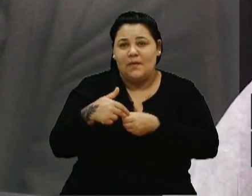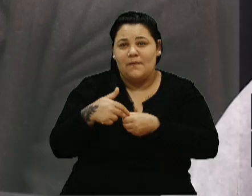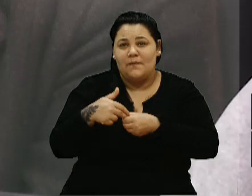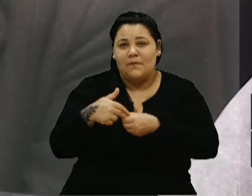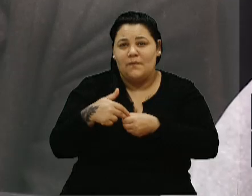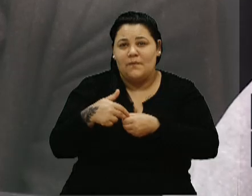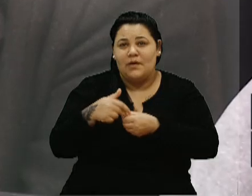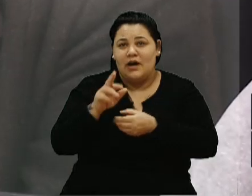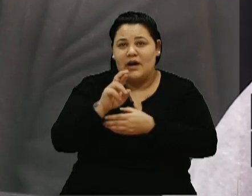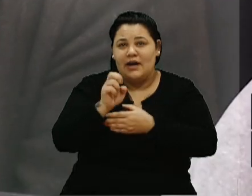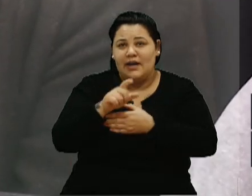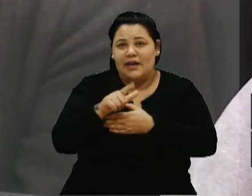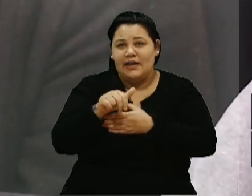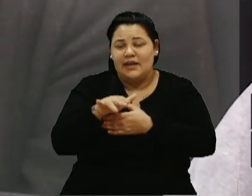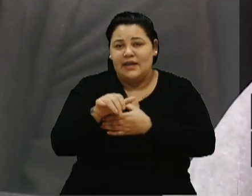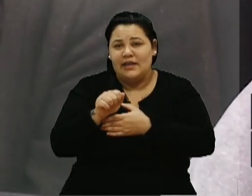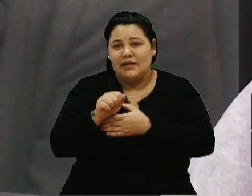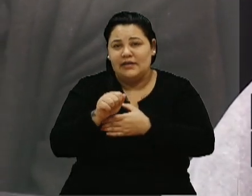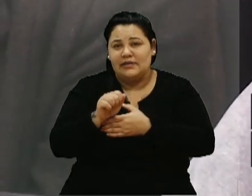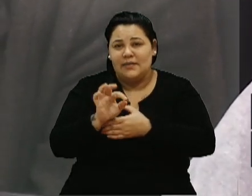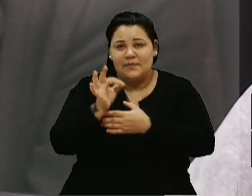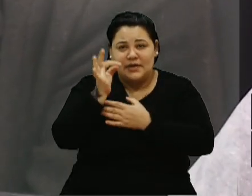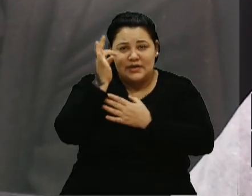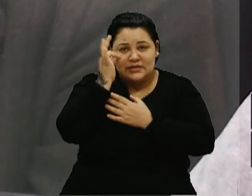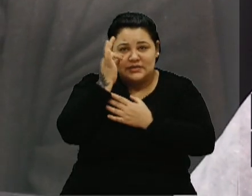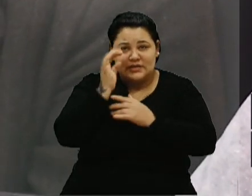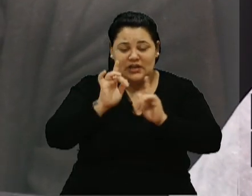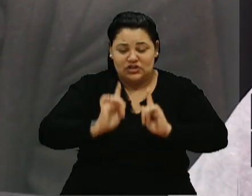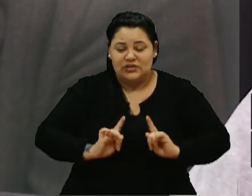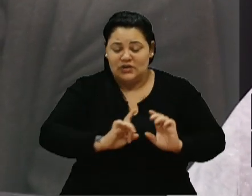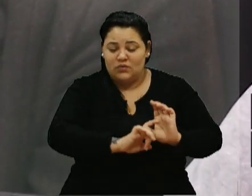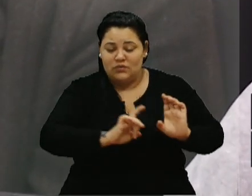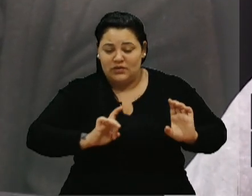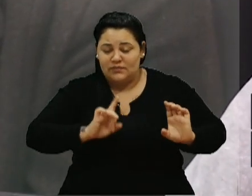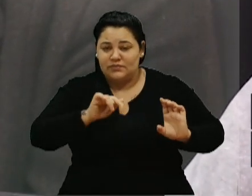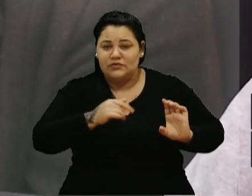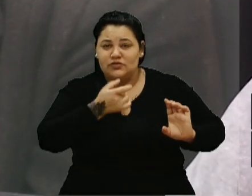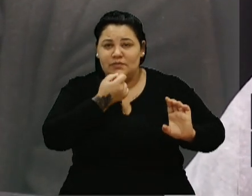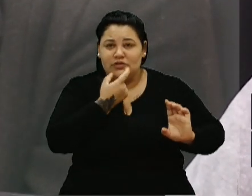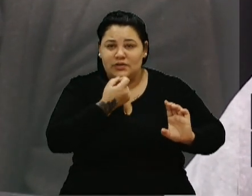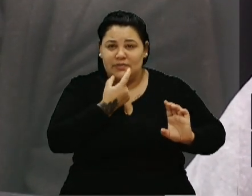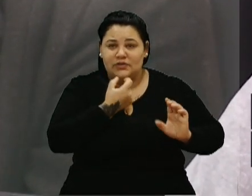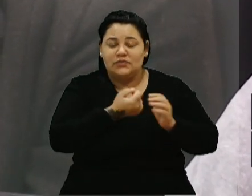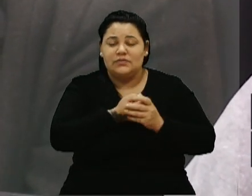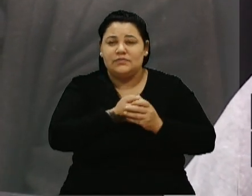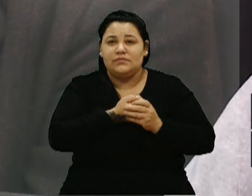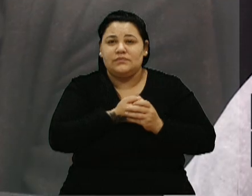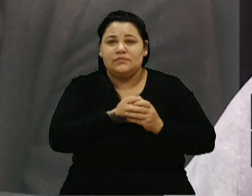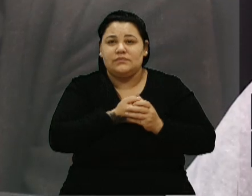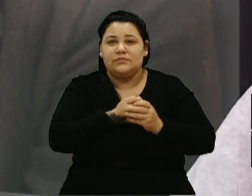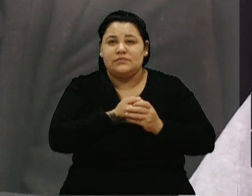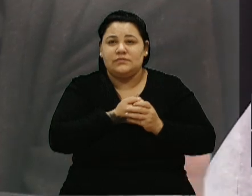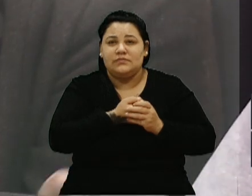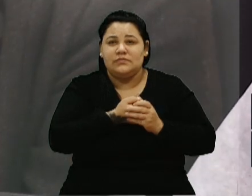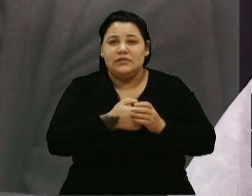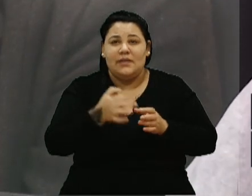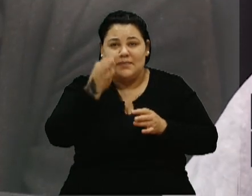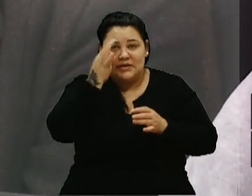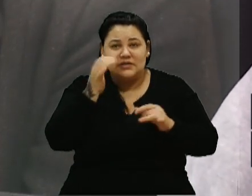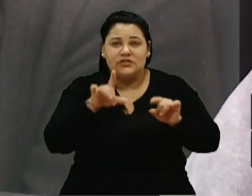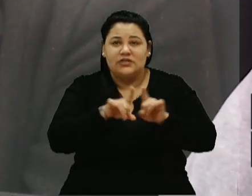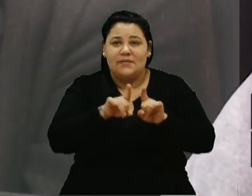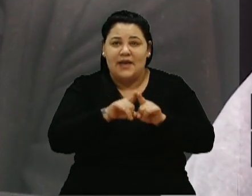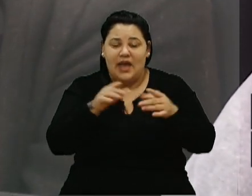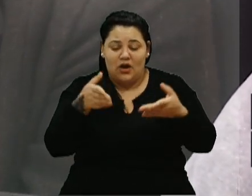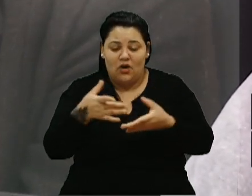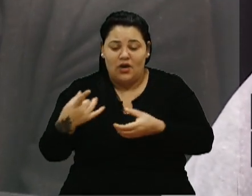A Renila está presente no GAN, Gestão Autônoma de Medicamentos, está presente também, agora